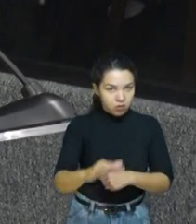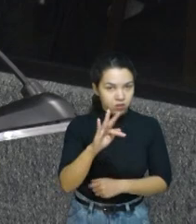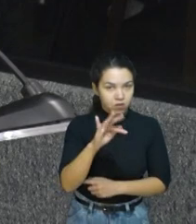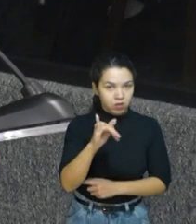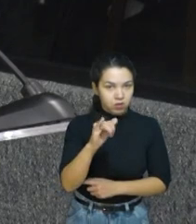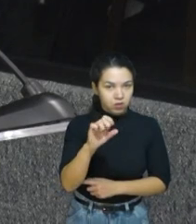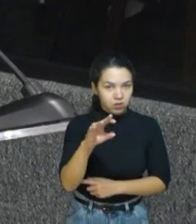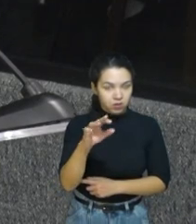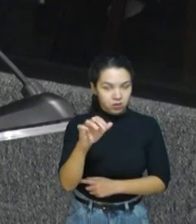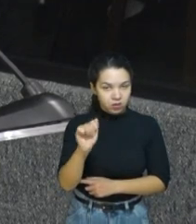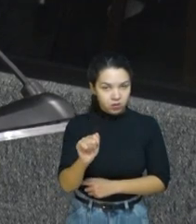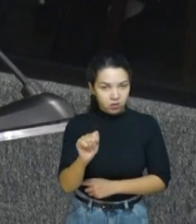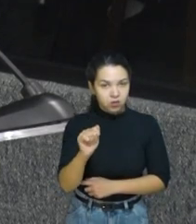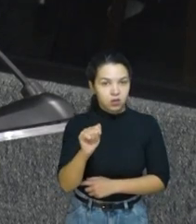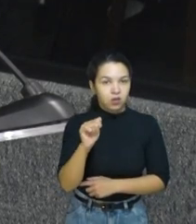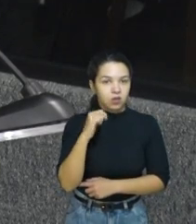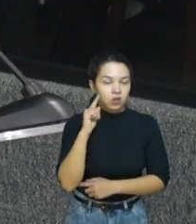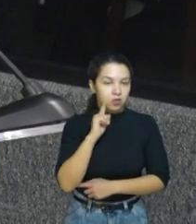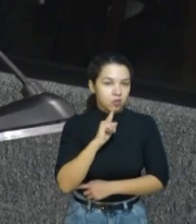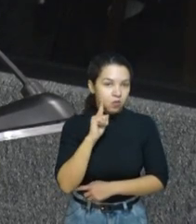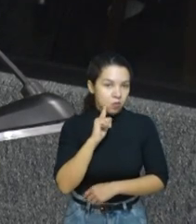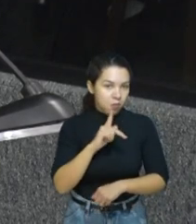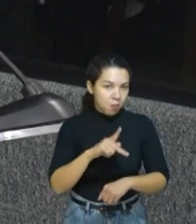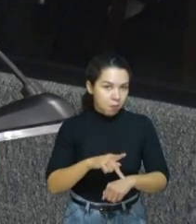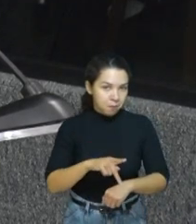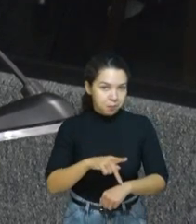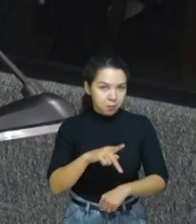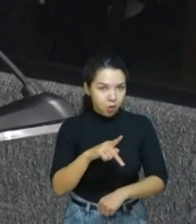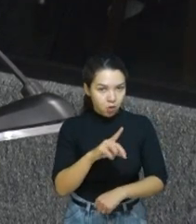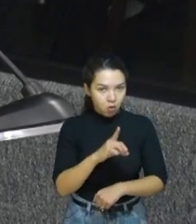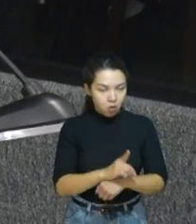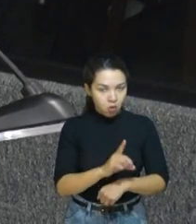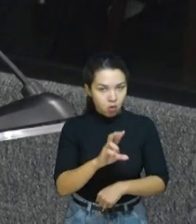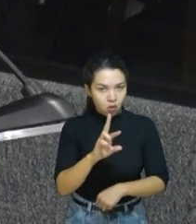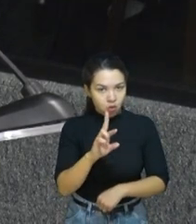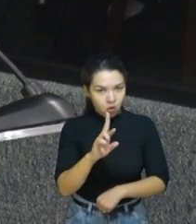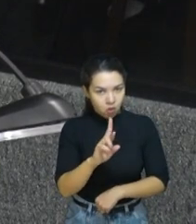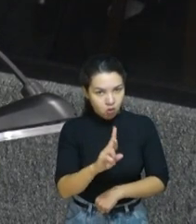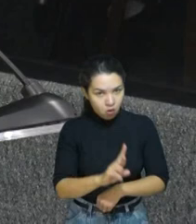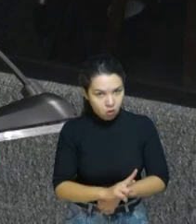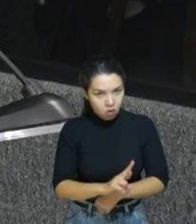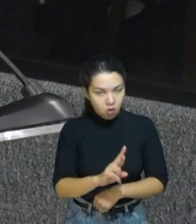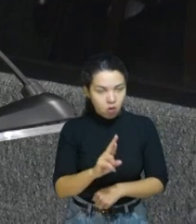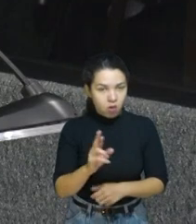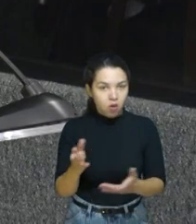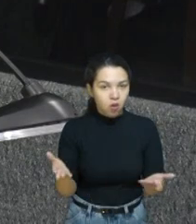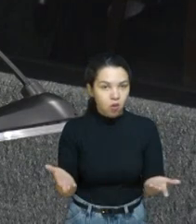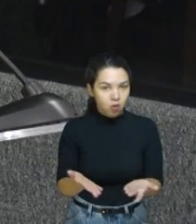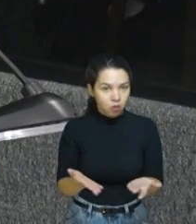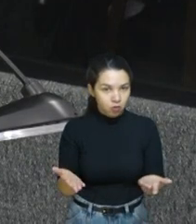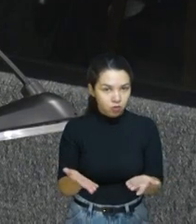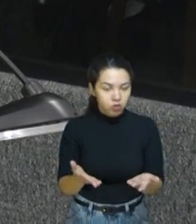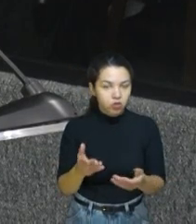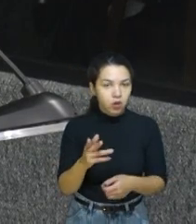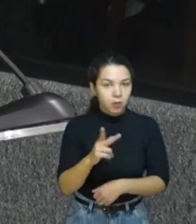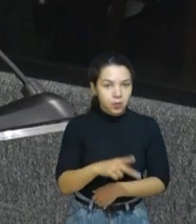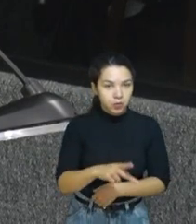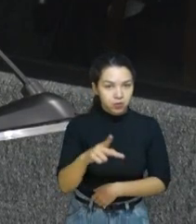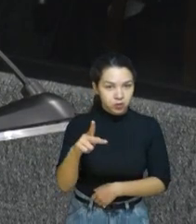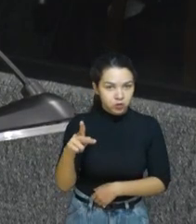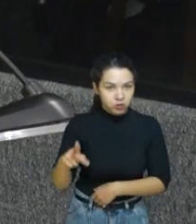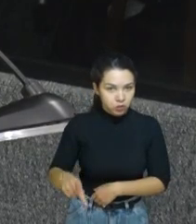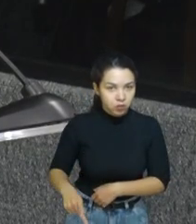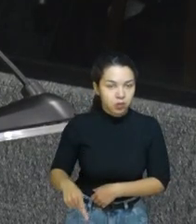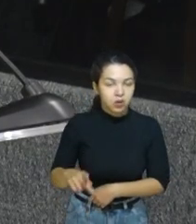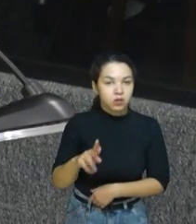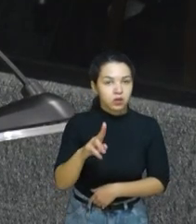nos Estados Unidos, pós-doutorado pela Universidade de Washington e também pela USP. Atualmente, ela é professora associada